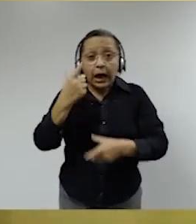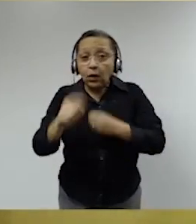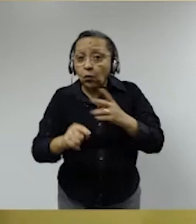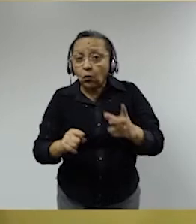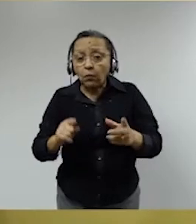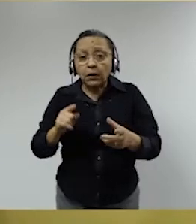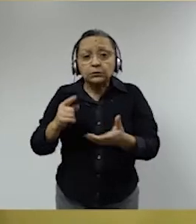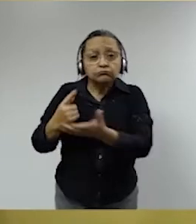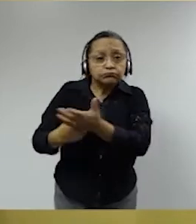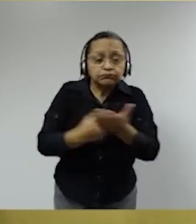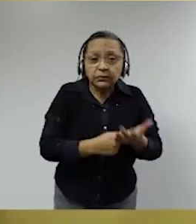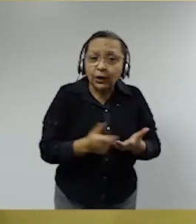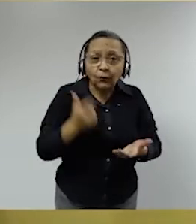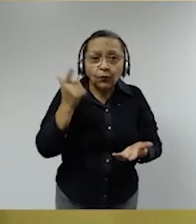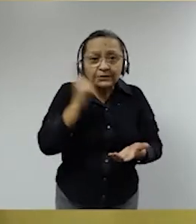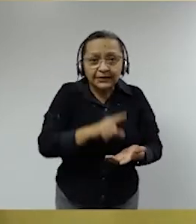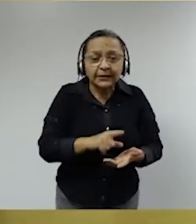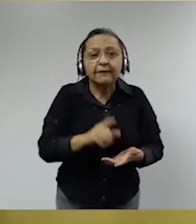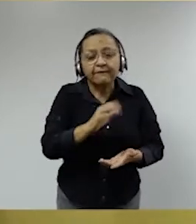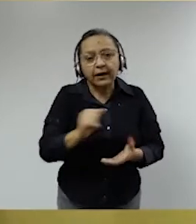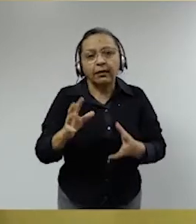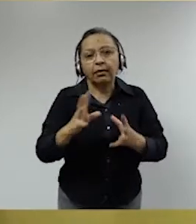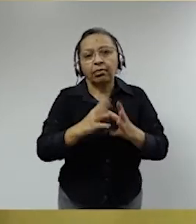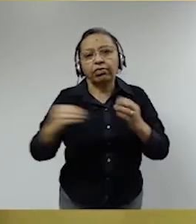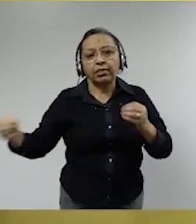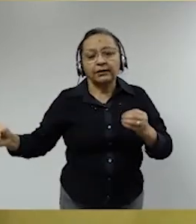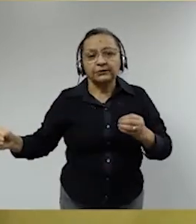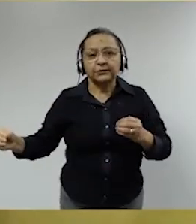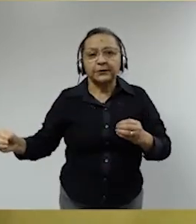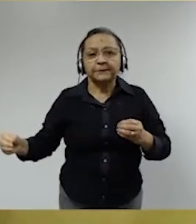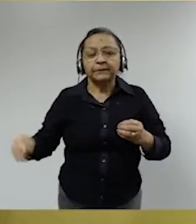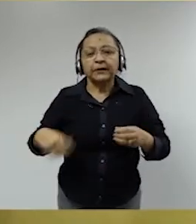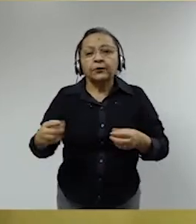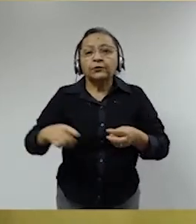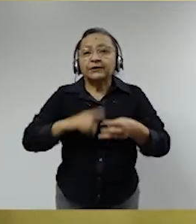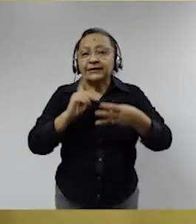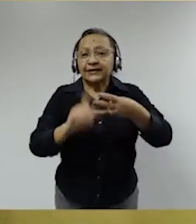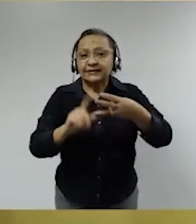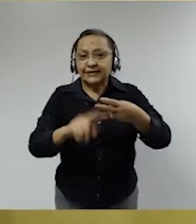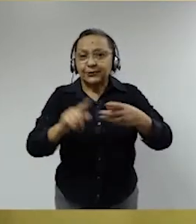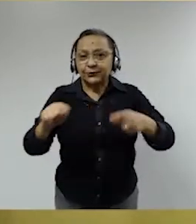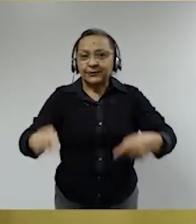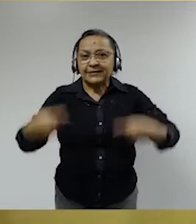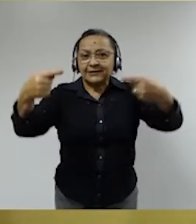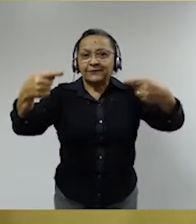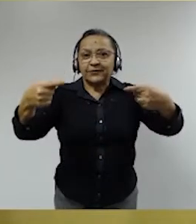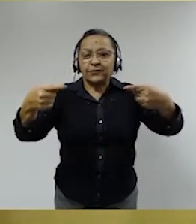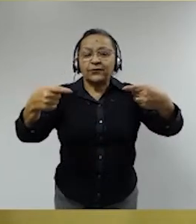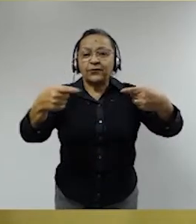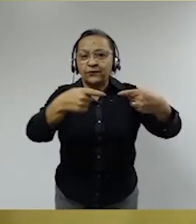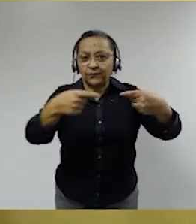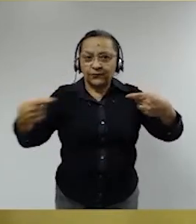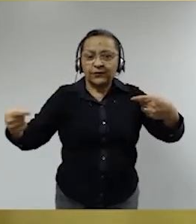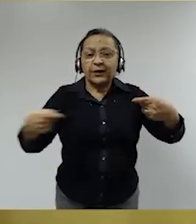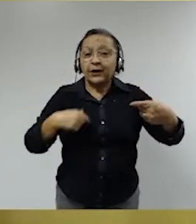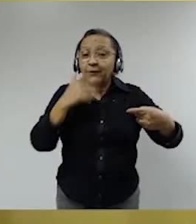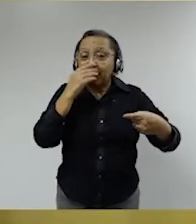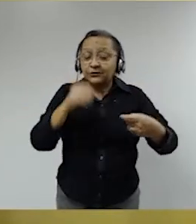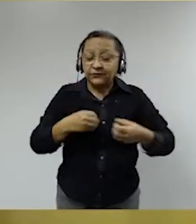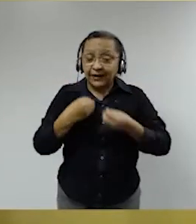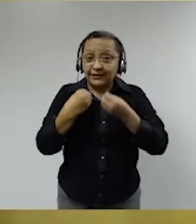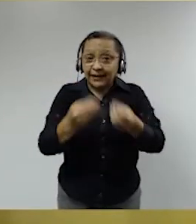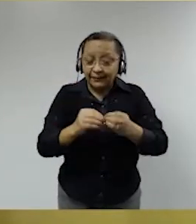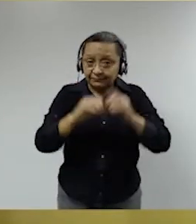efetivamente desaparecer, né? E o terceiro desafio, e aqui vai talvez colocar uma pimentinha na